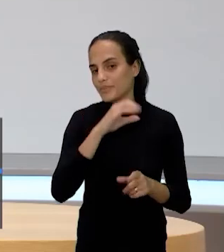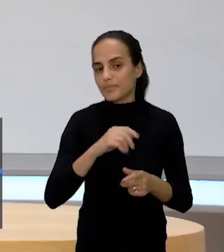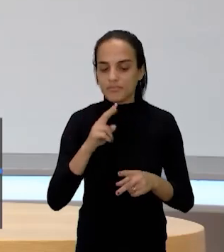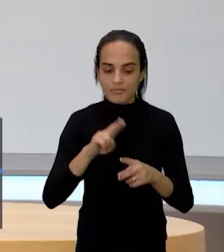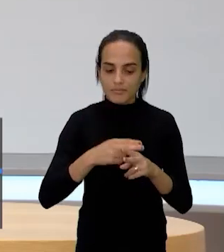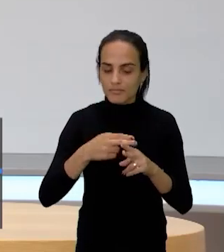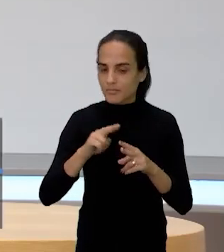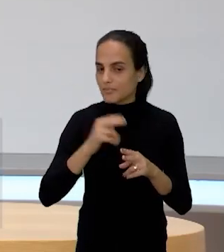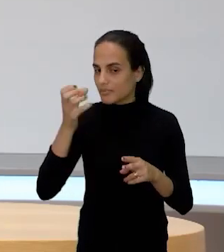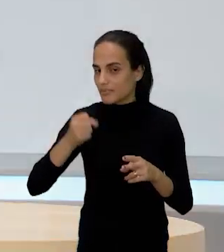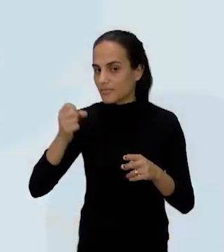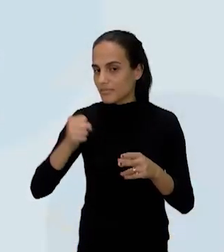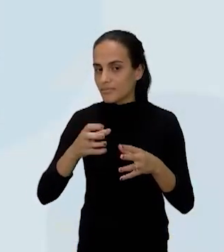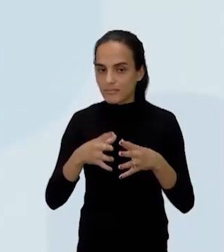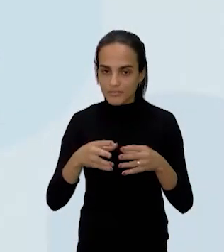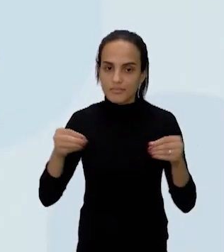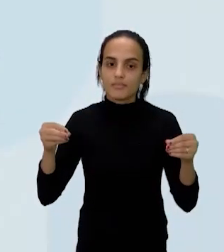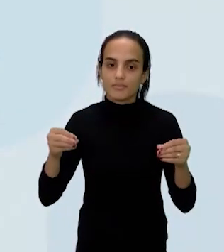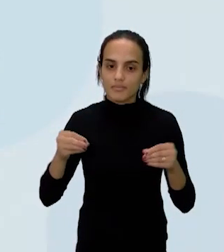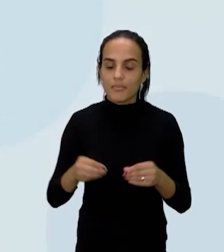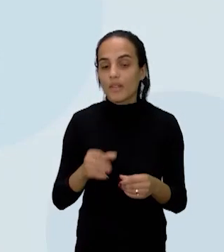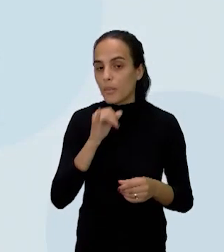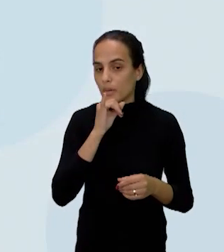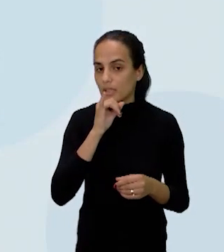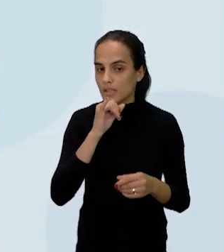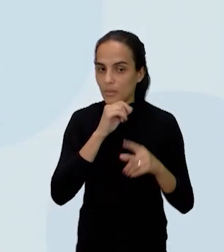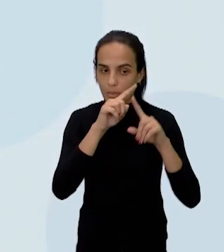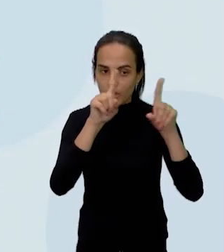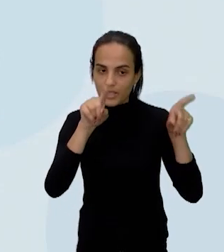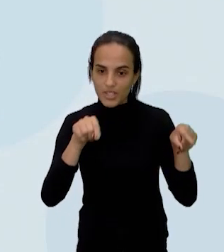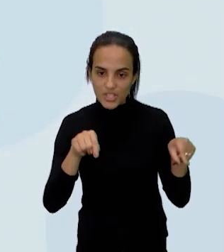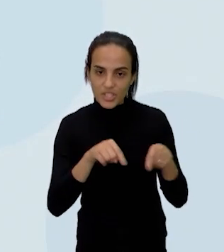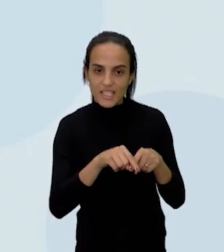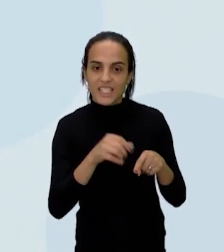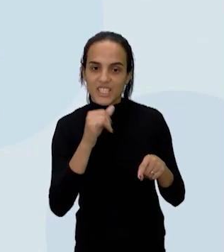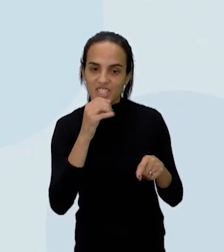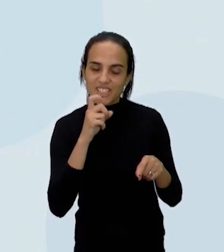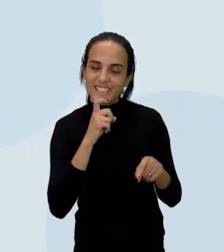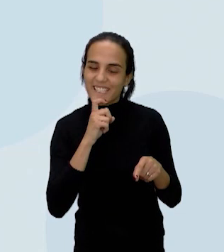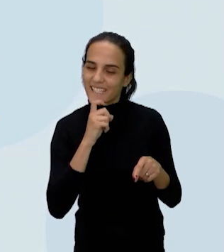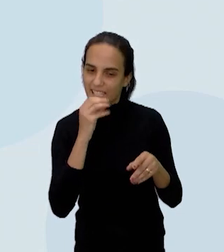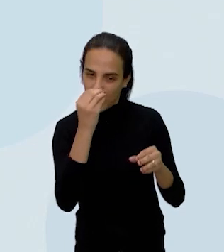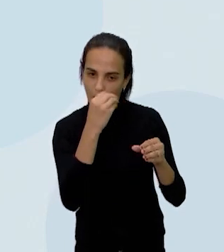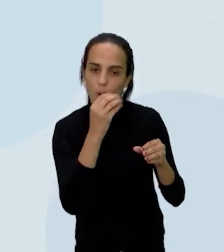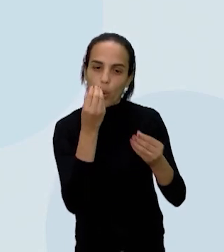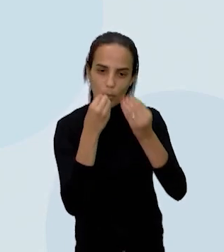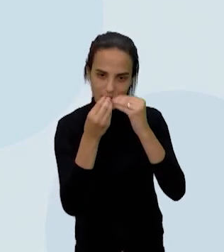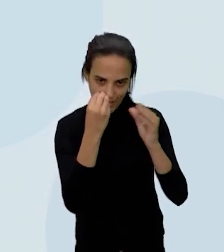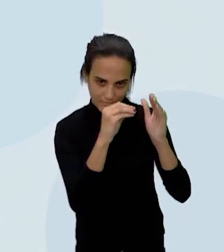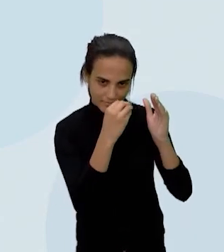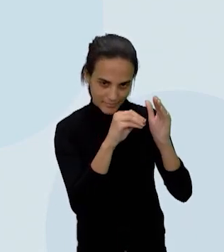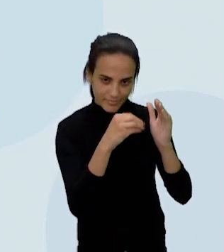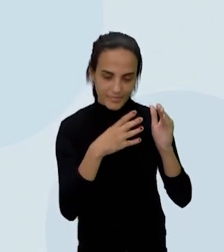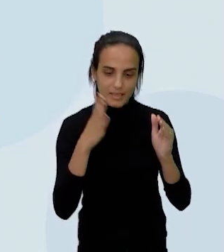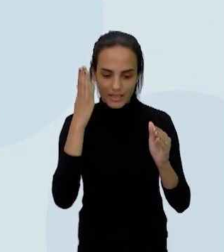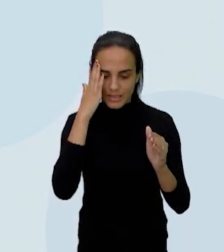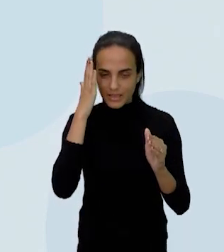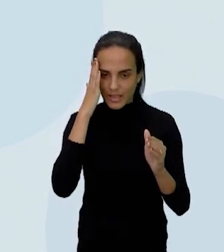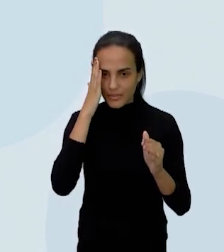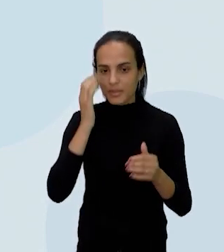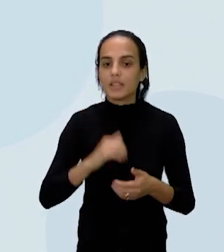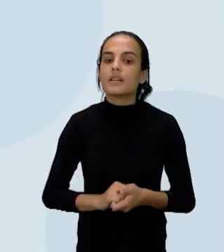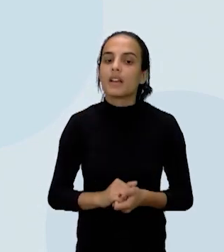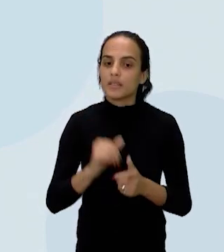Quando colocamos alimentos na geladeira, a intenção, aí aqui são processos que acontecem com